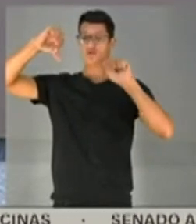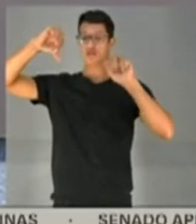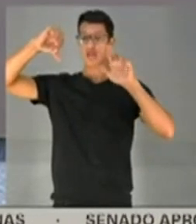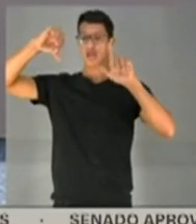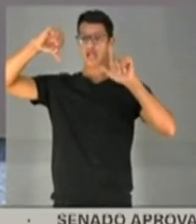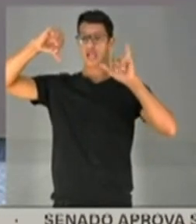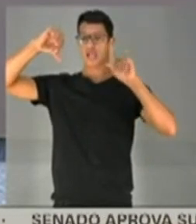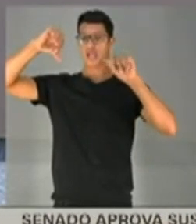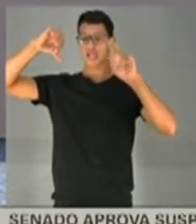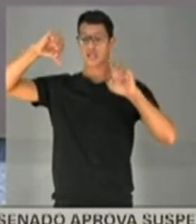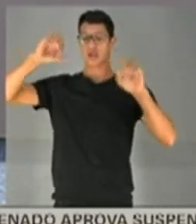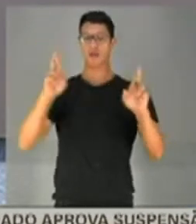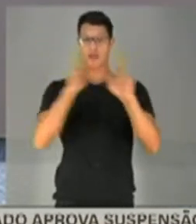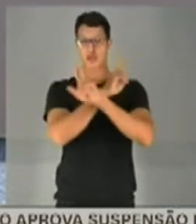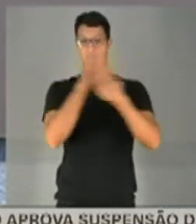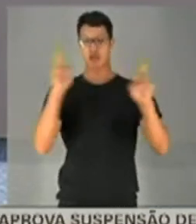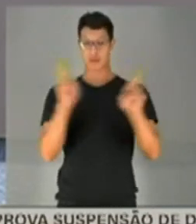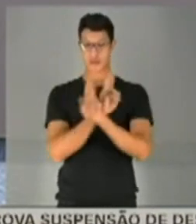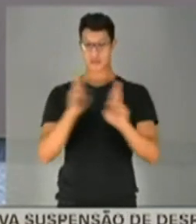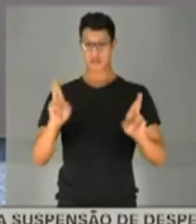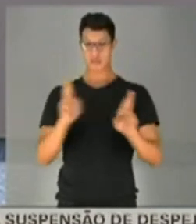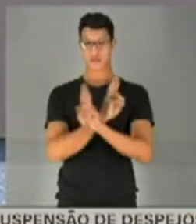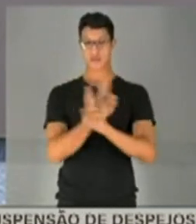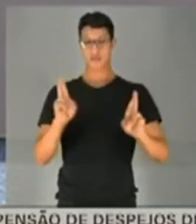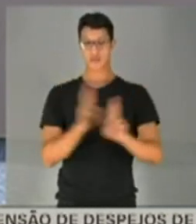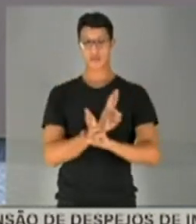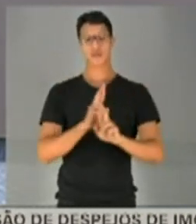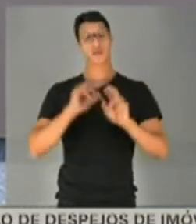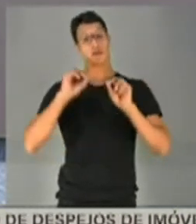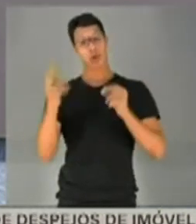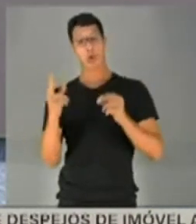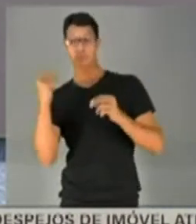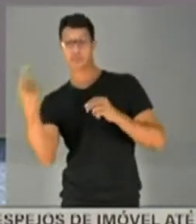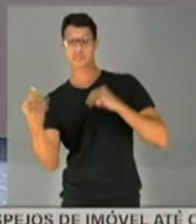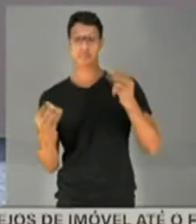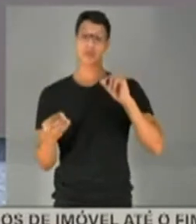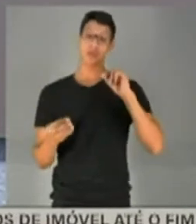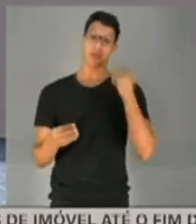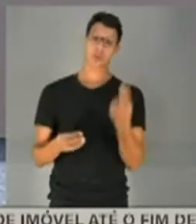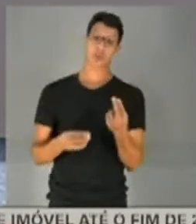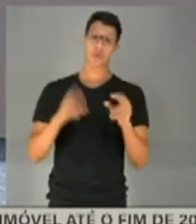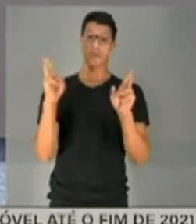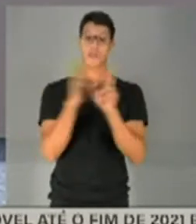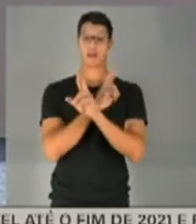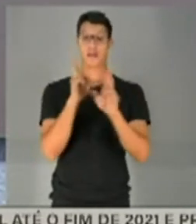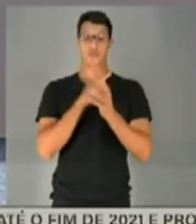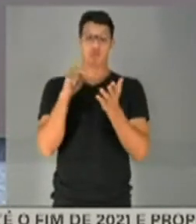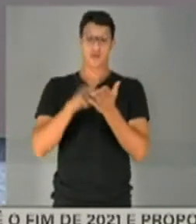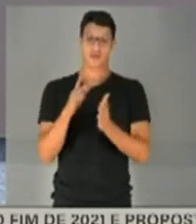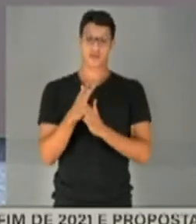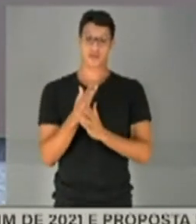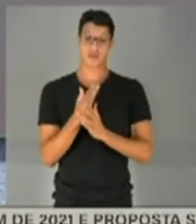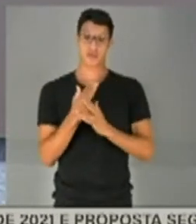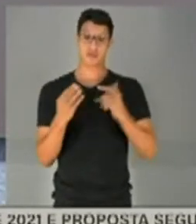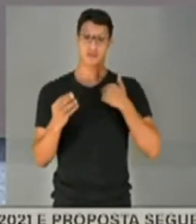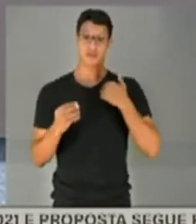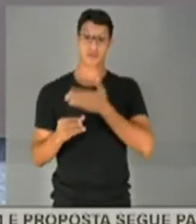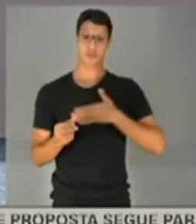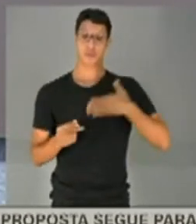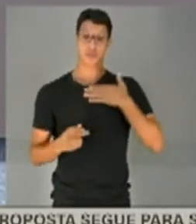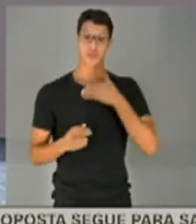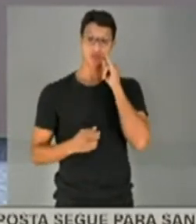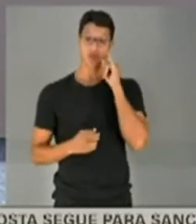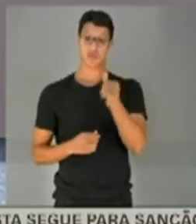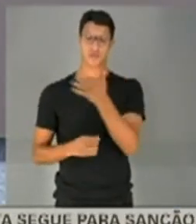doença, uma relação encontrada numa pesquisa seja ou por acaso ou uma relação verdadeira. E eu gostaria de dizer aos senhores e